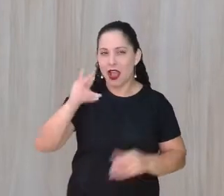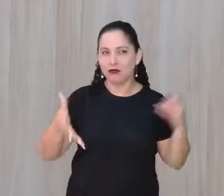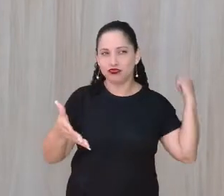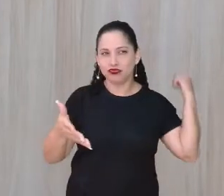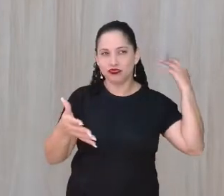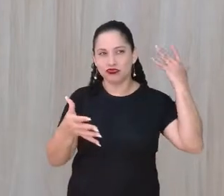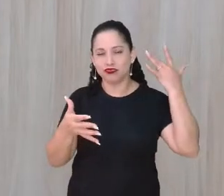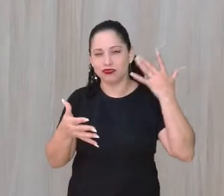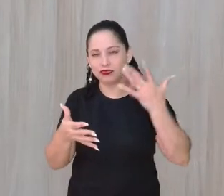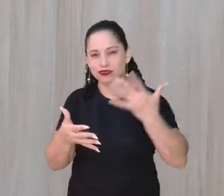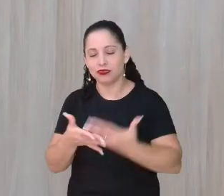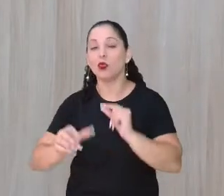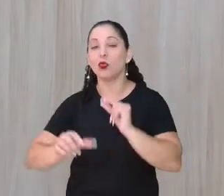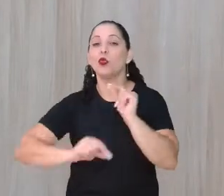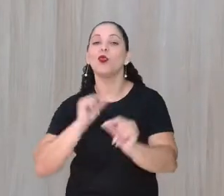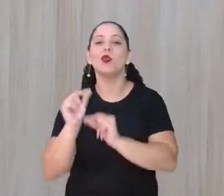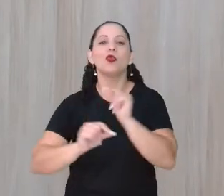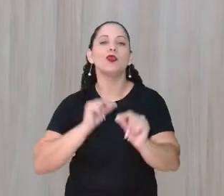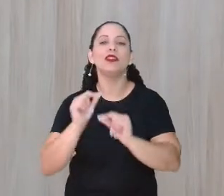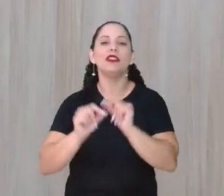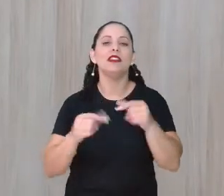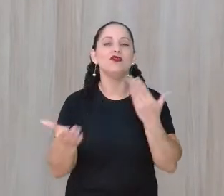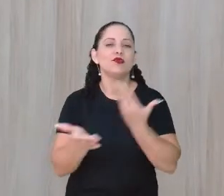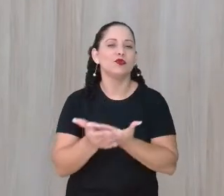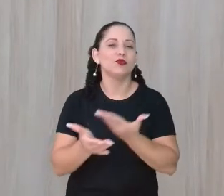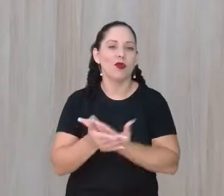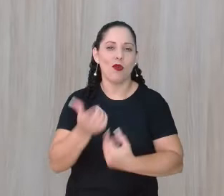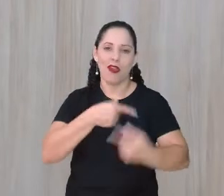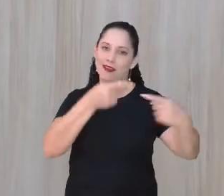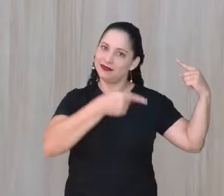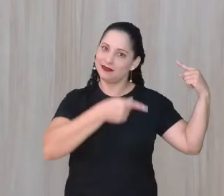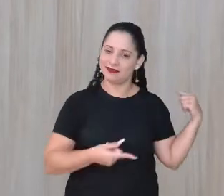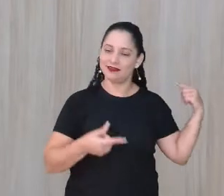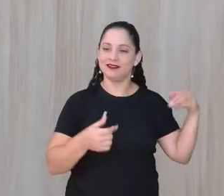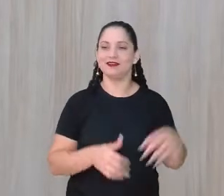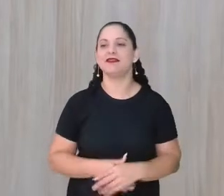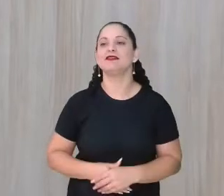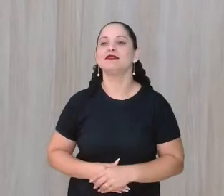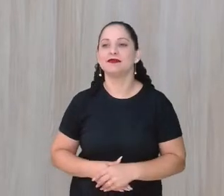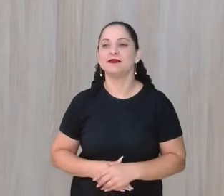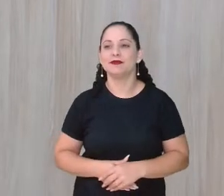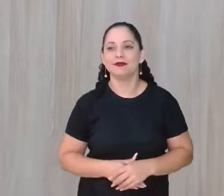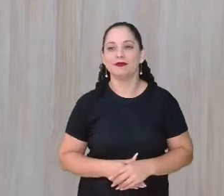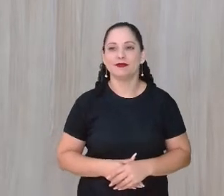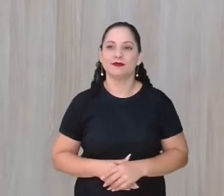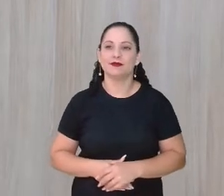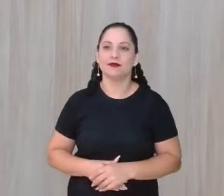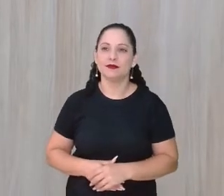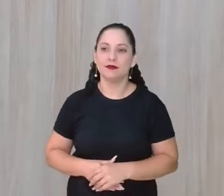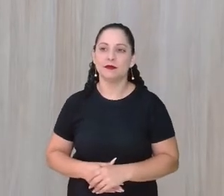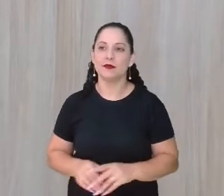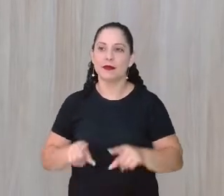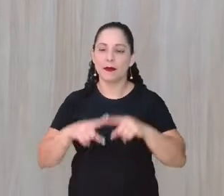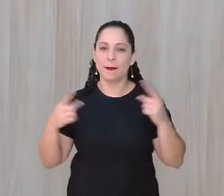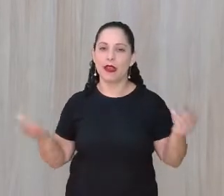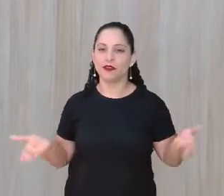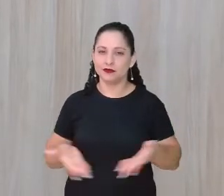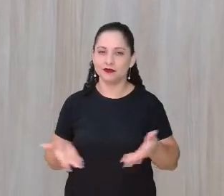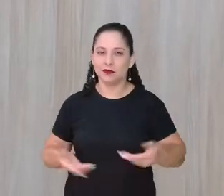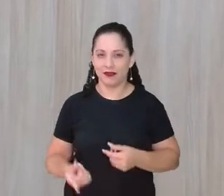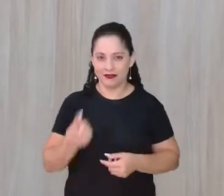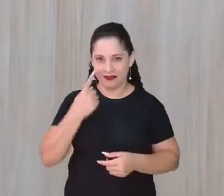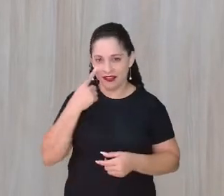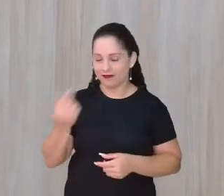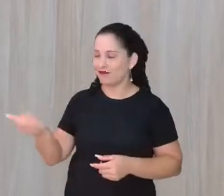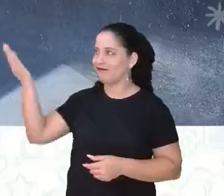recapitulando, relembrando aí do que a gente trabalhou nas aulas, certo? Mas vamos lá, olha,